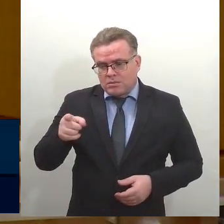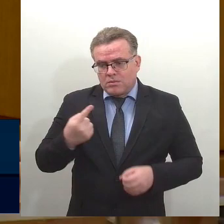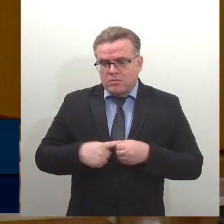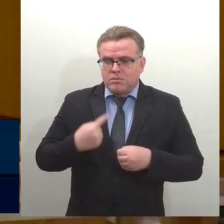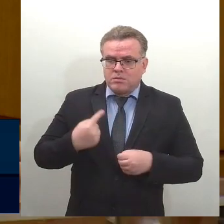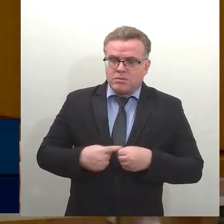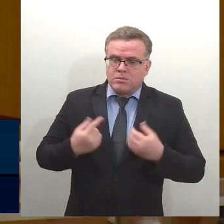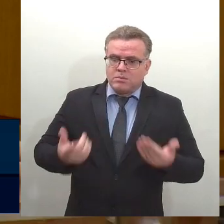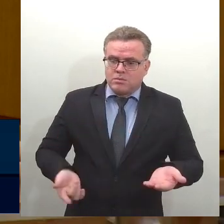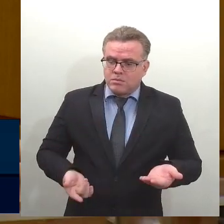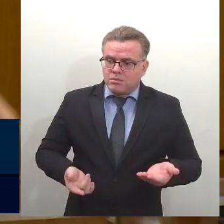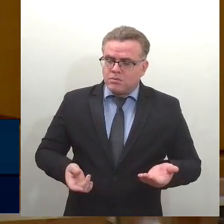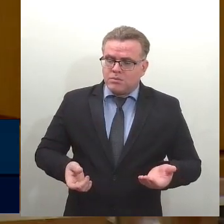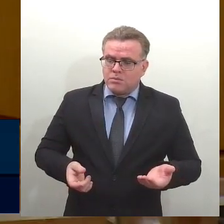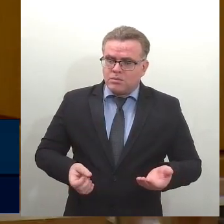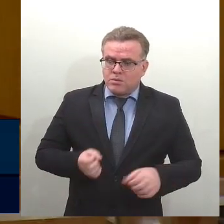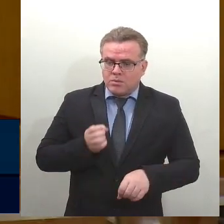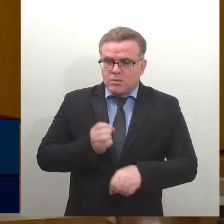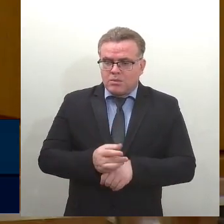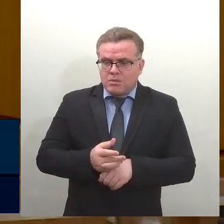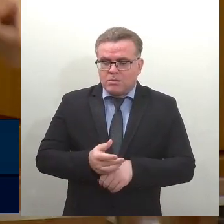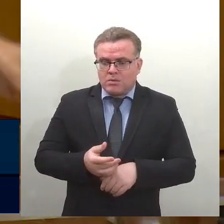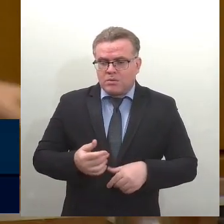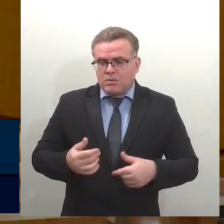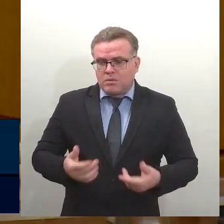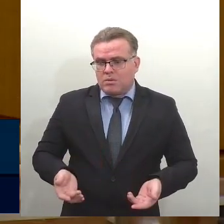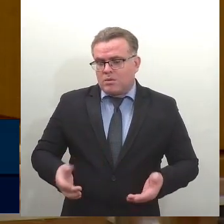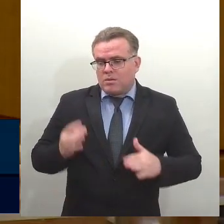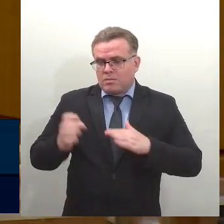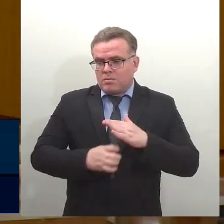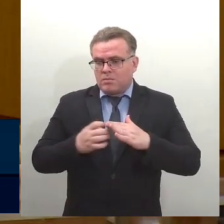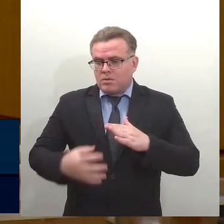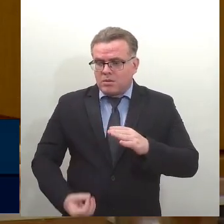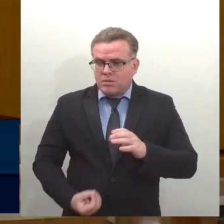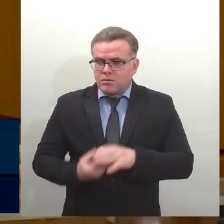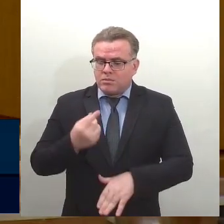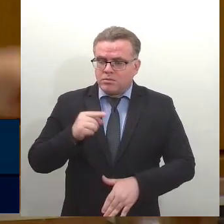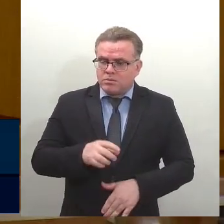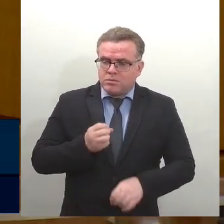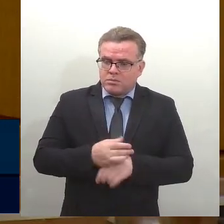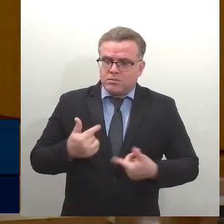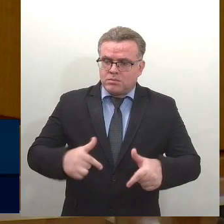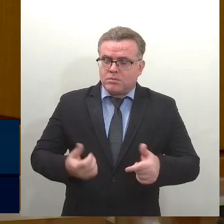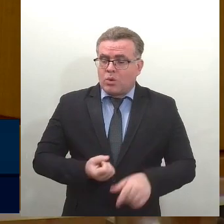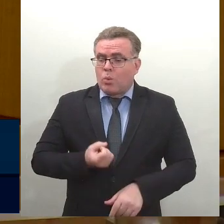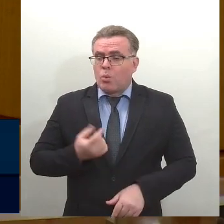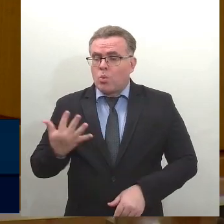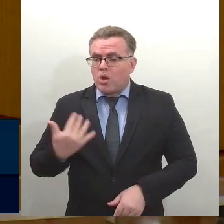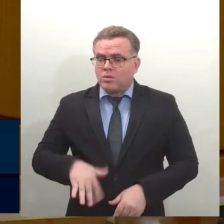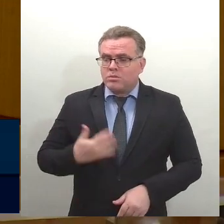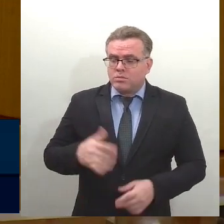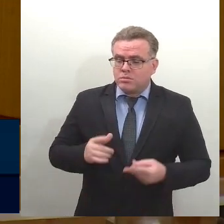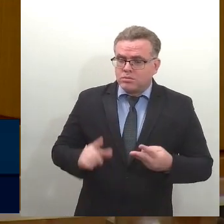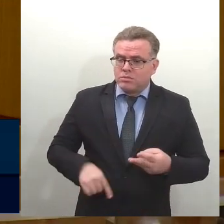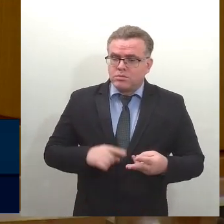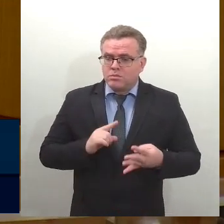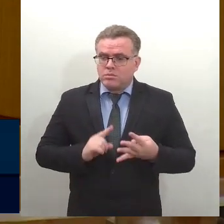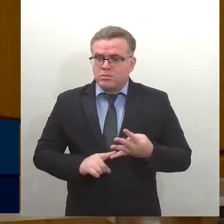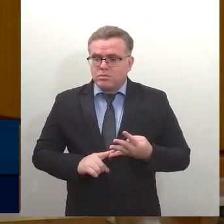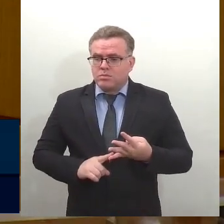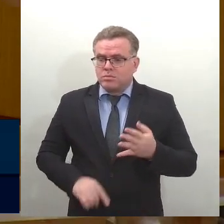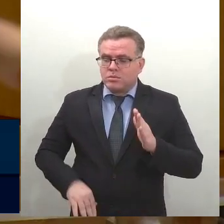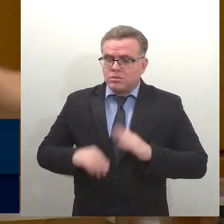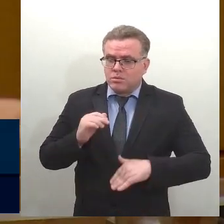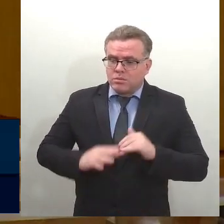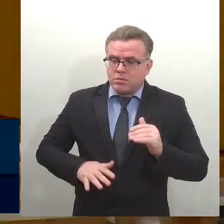lá se instalaram, é o número de empregos que lá são criados, é o número de especialidades e de atendimento médicos que são